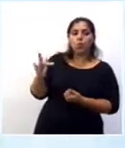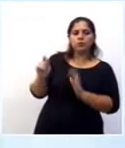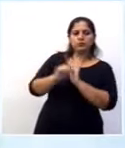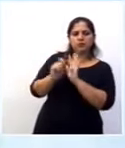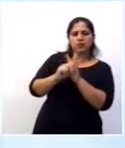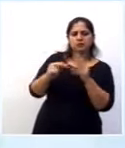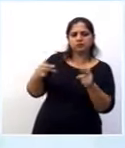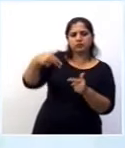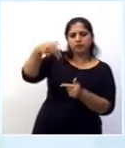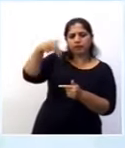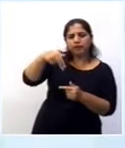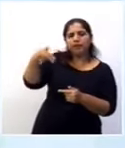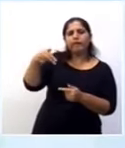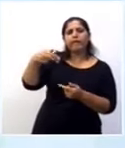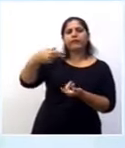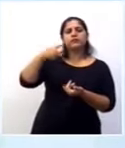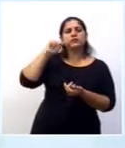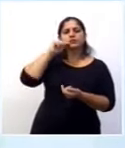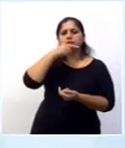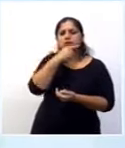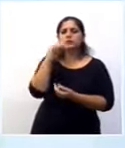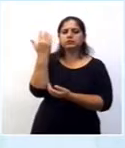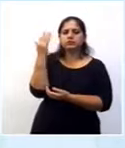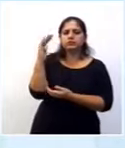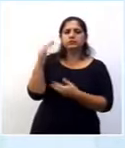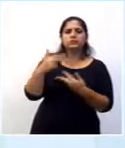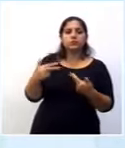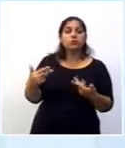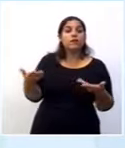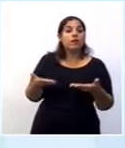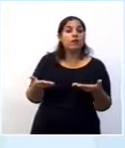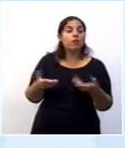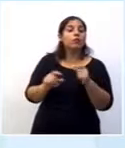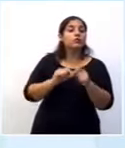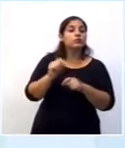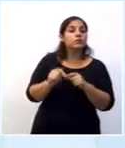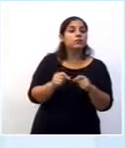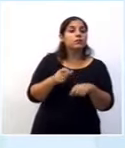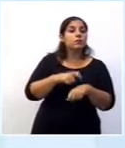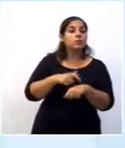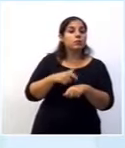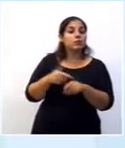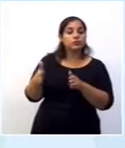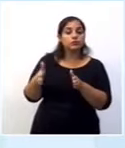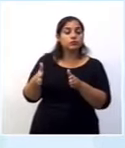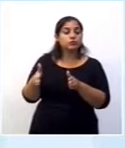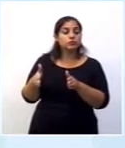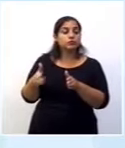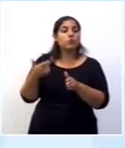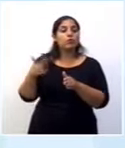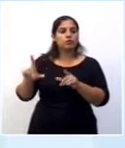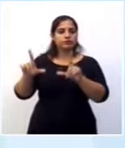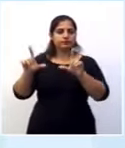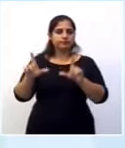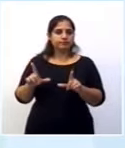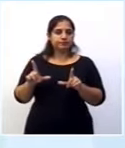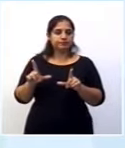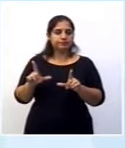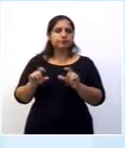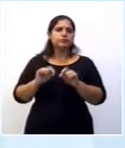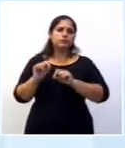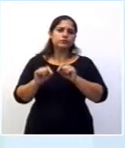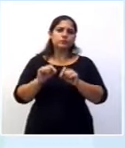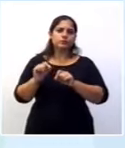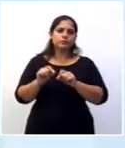sertão, cana-de-açúcar e pecuária, aí... E agora nós vamos para um momento, no nosso próximo slide,